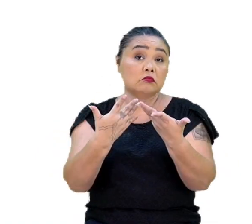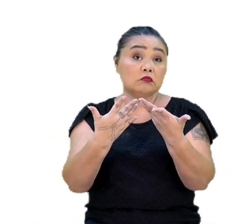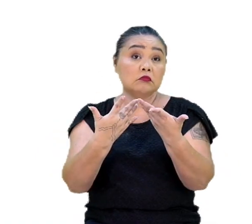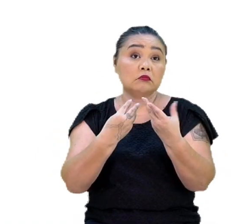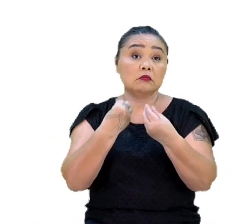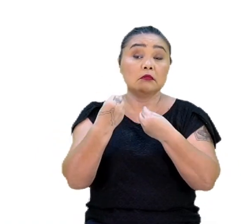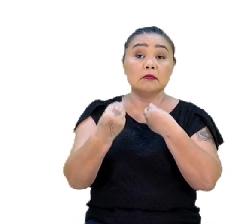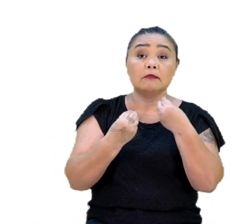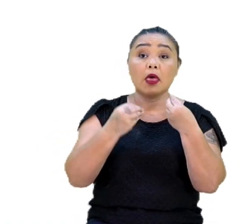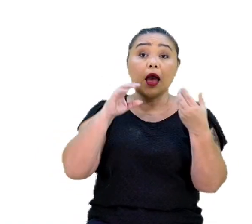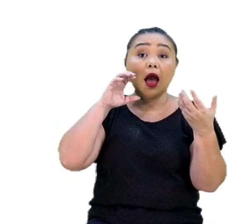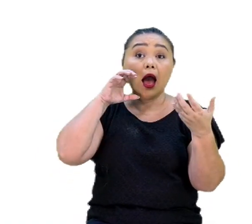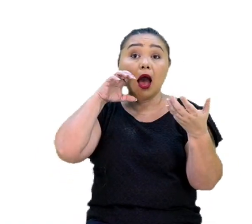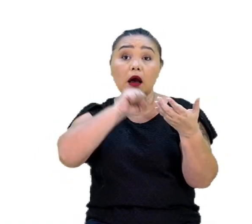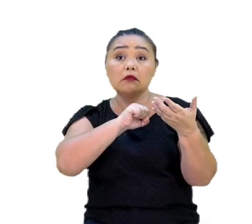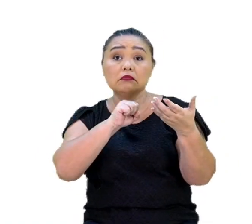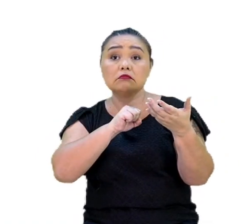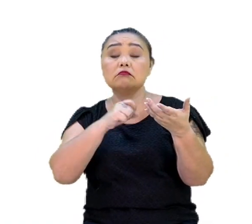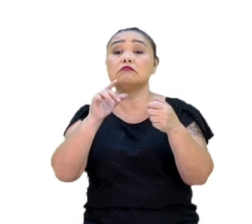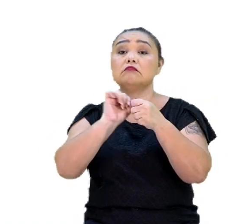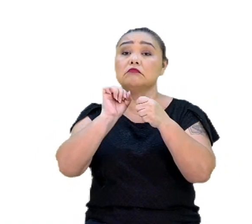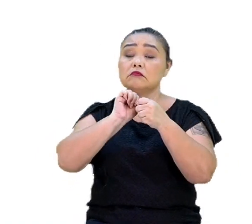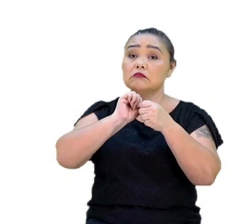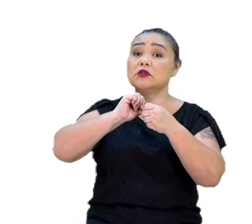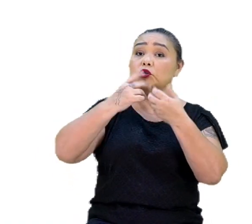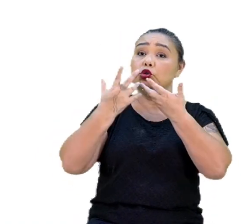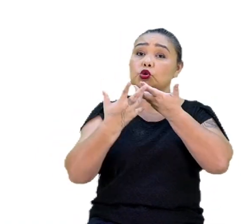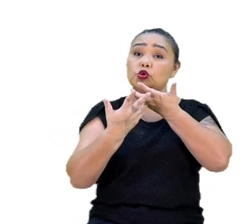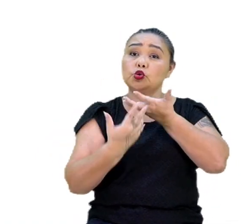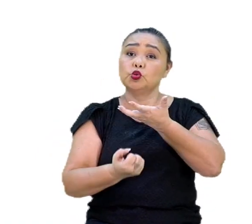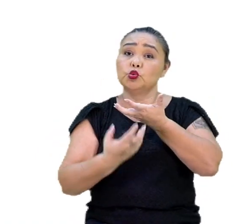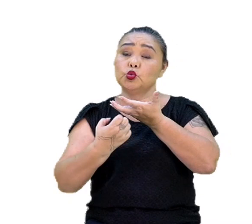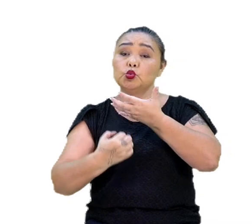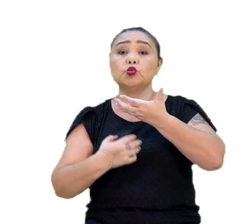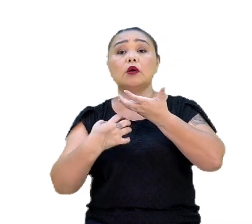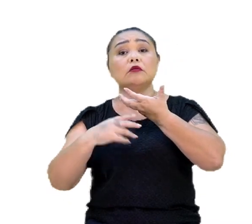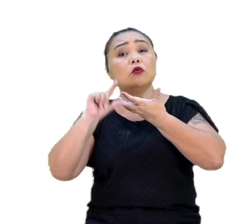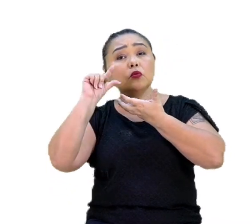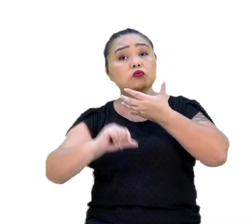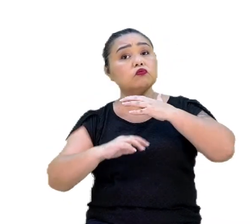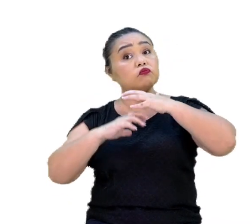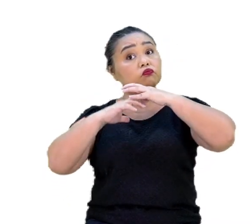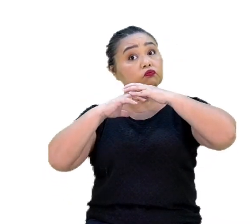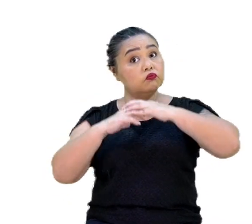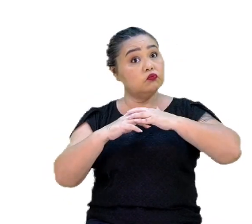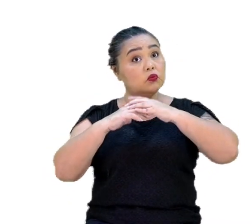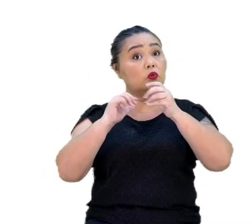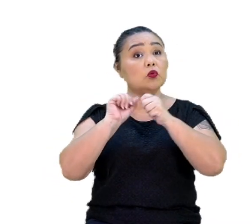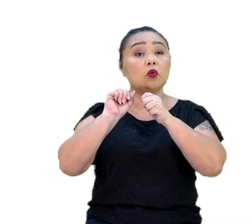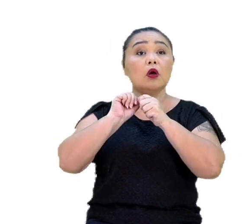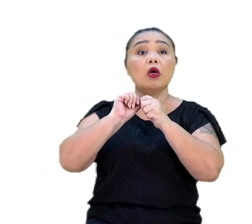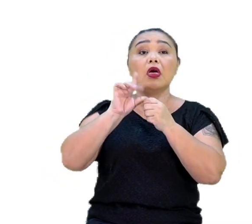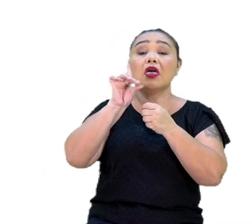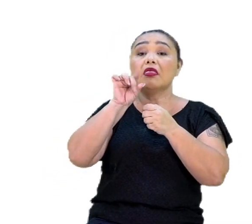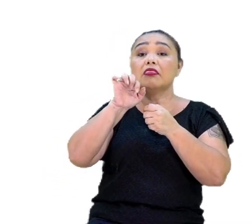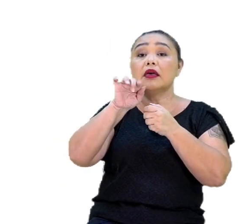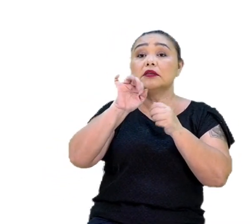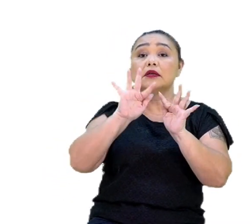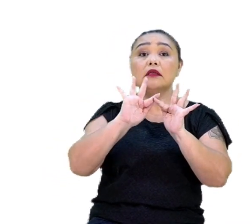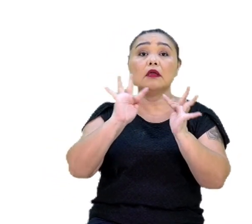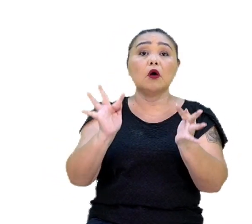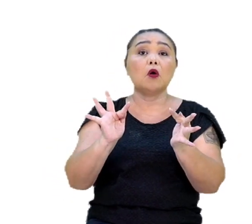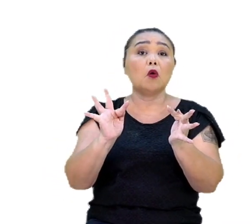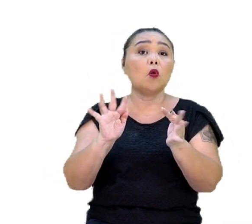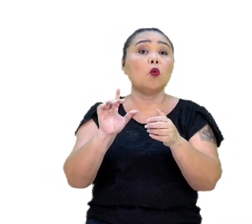de acelerar a filtração comum com baixa pressão. Na destilação simples, como é que a gente pode